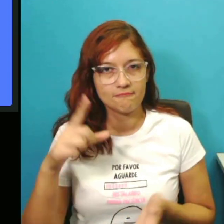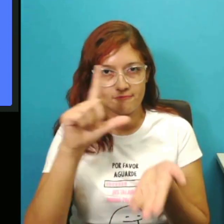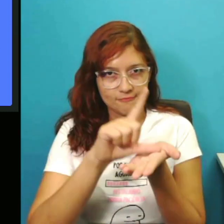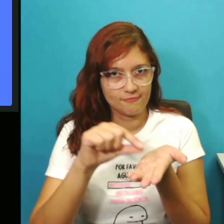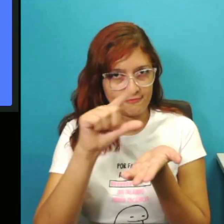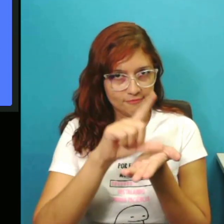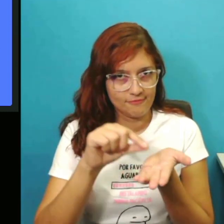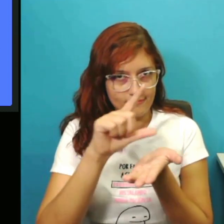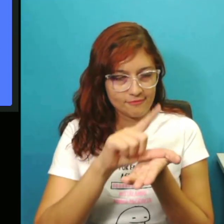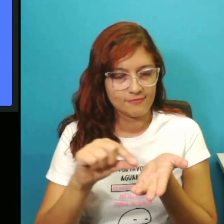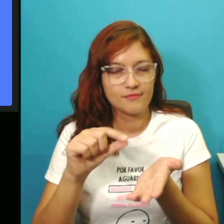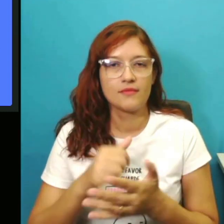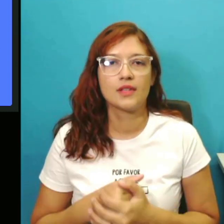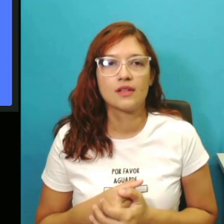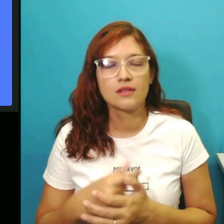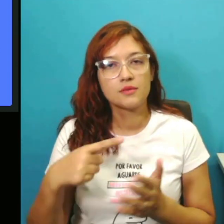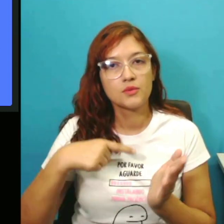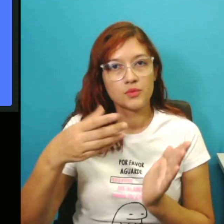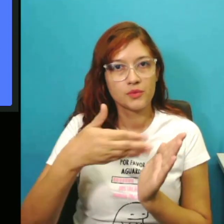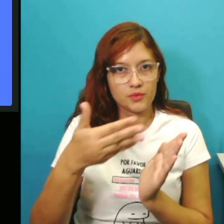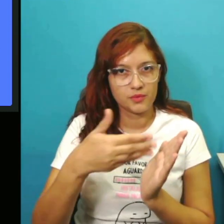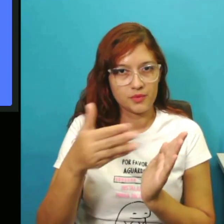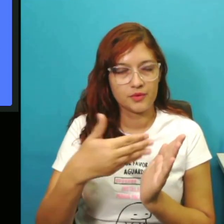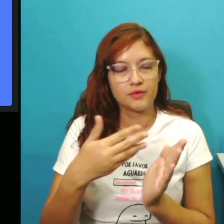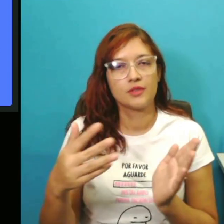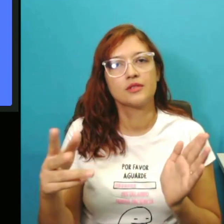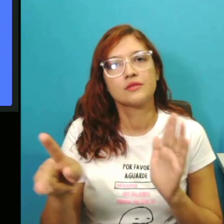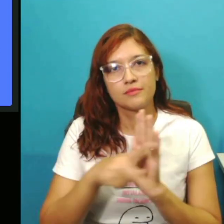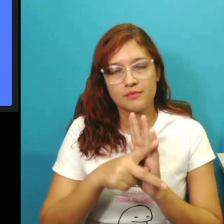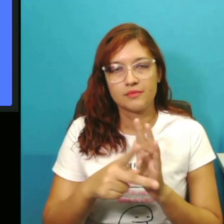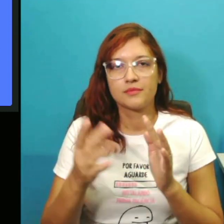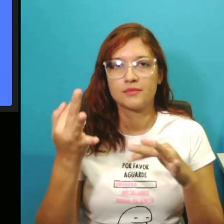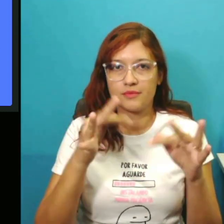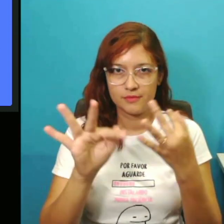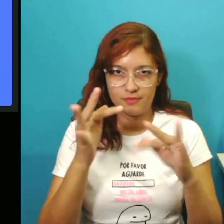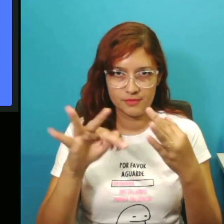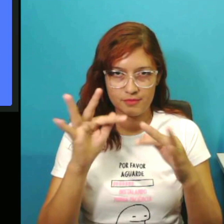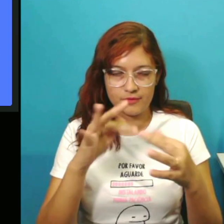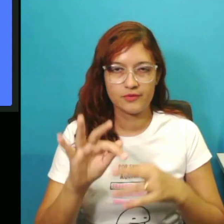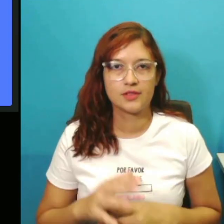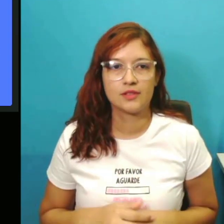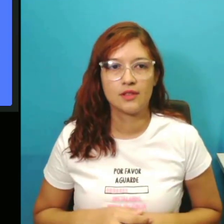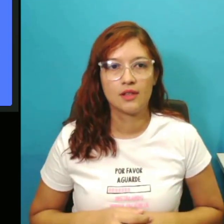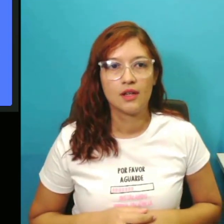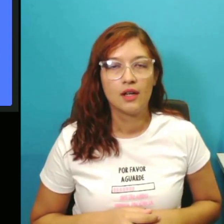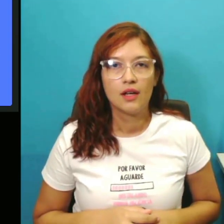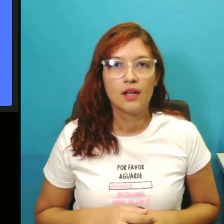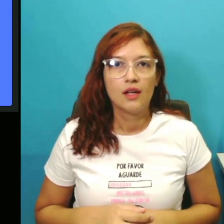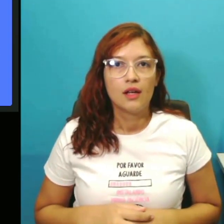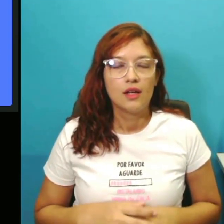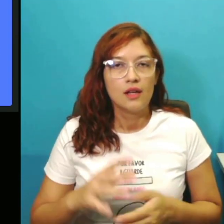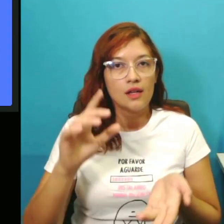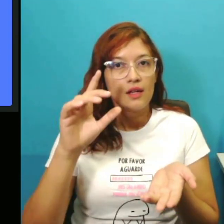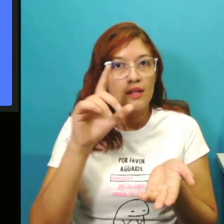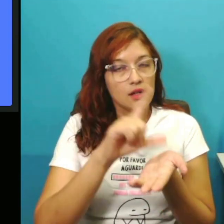Então, hoje temos um artigo de uma revista da área de física